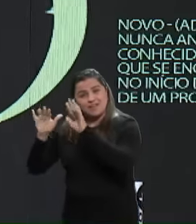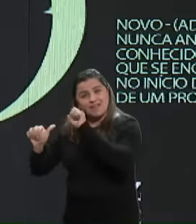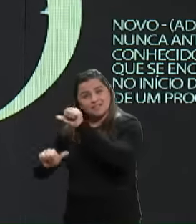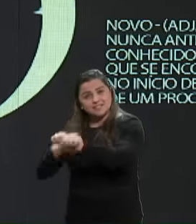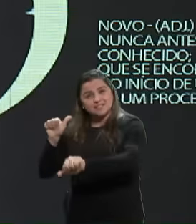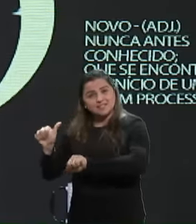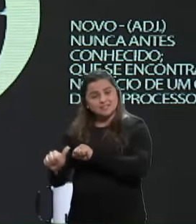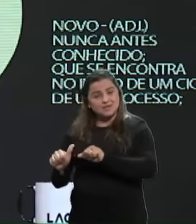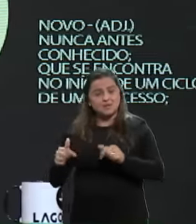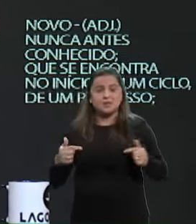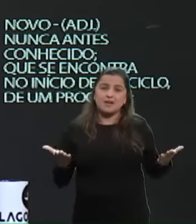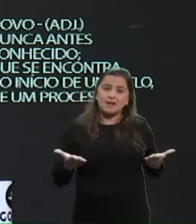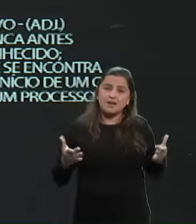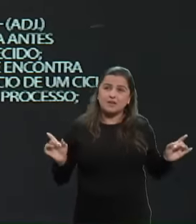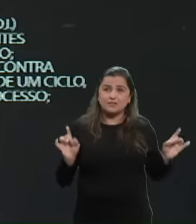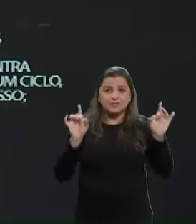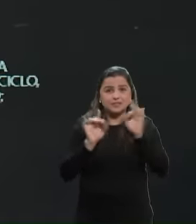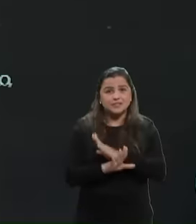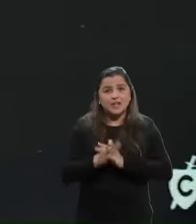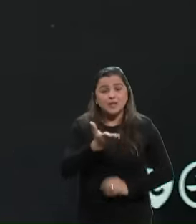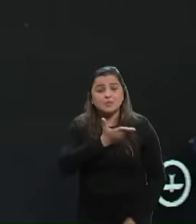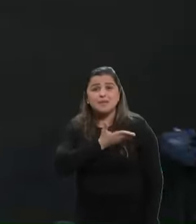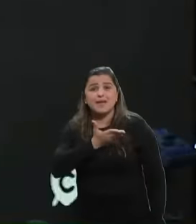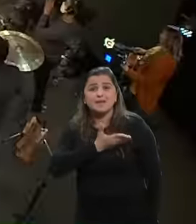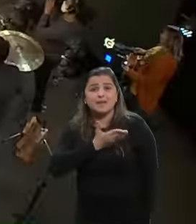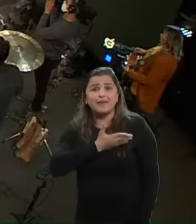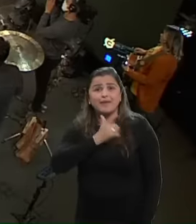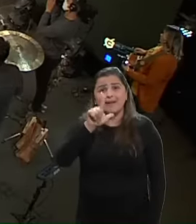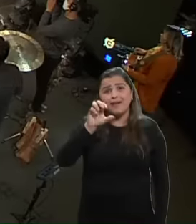Vou terminar agora. Onde está minha amiga Lola?